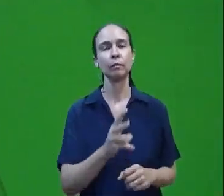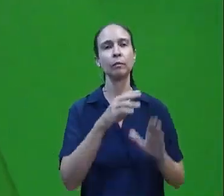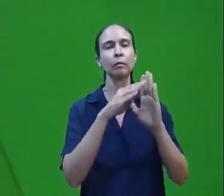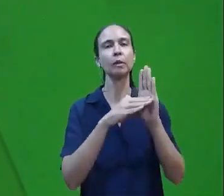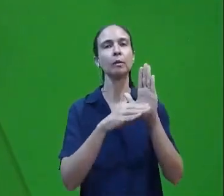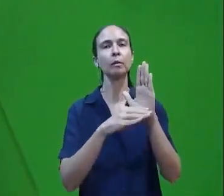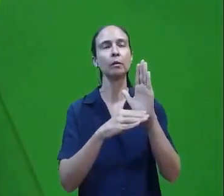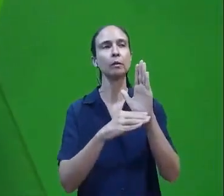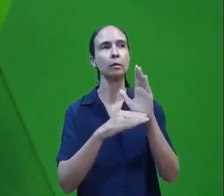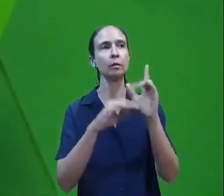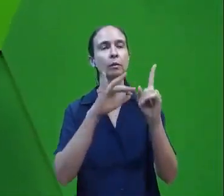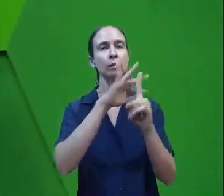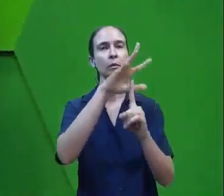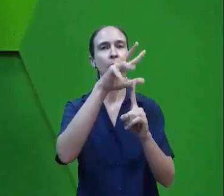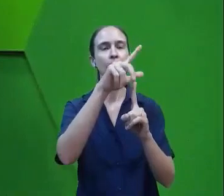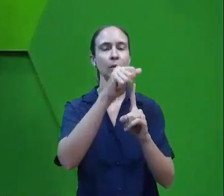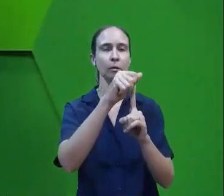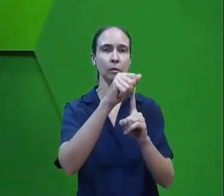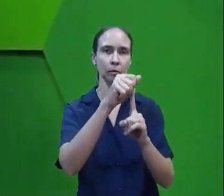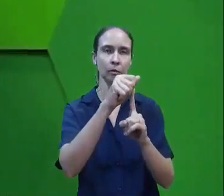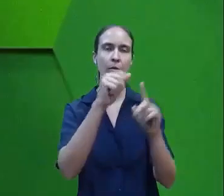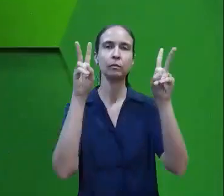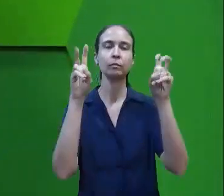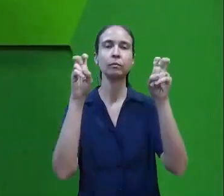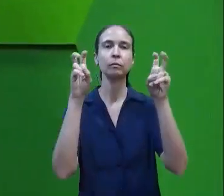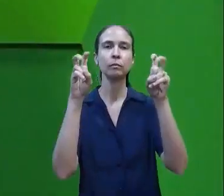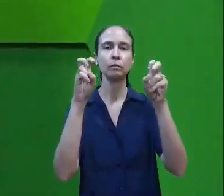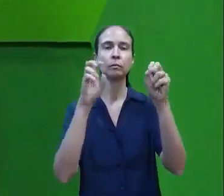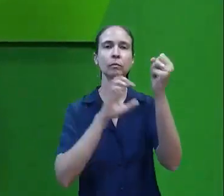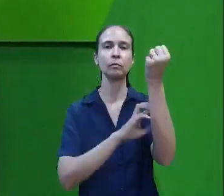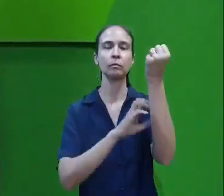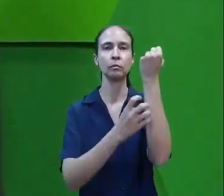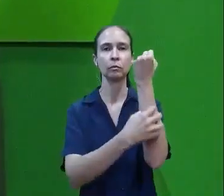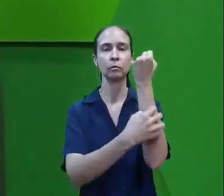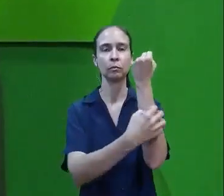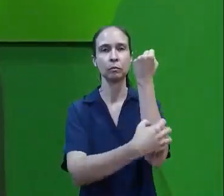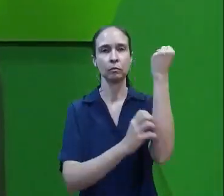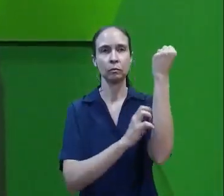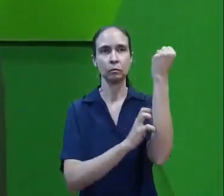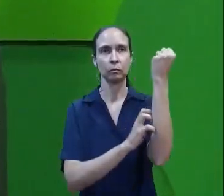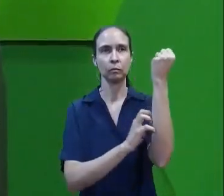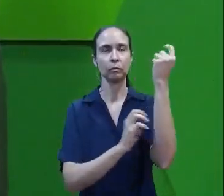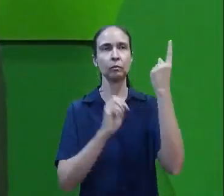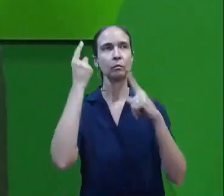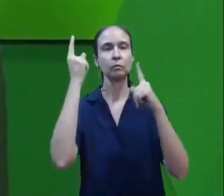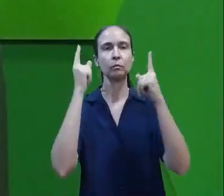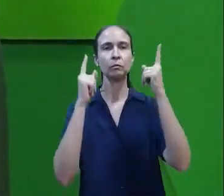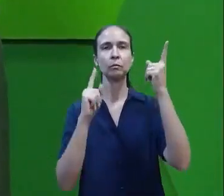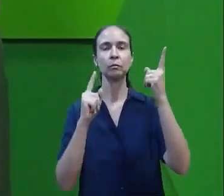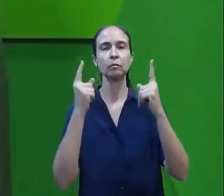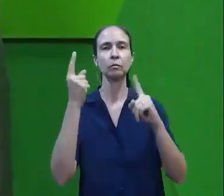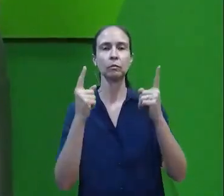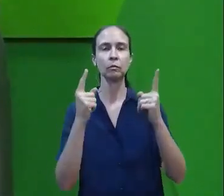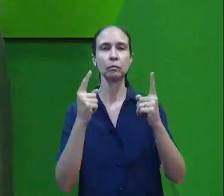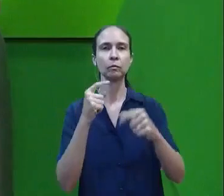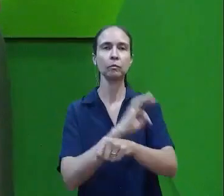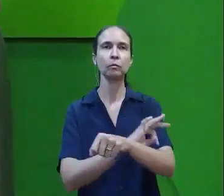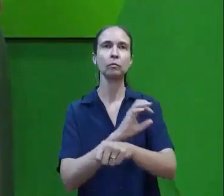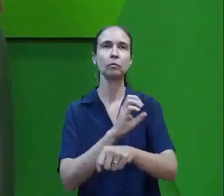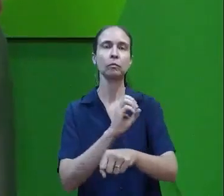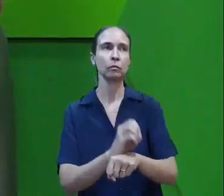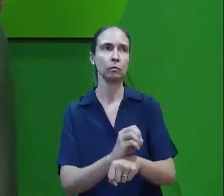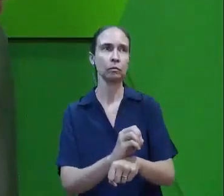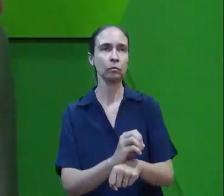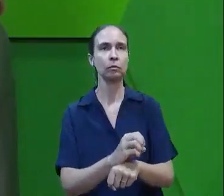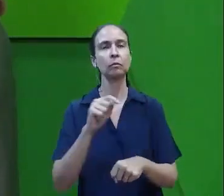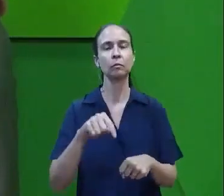produção integrada do abacaxi no Tocantins. Nós estamos no estúdio aqui com José Américo Vasconcelos, que é agrônomo